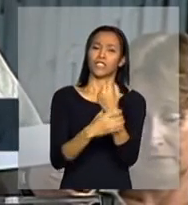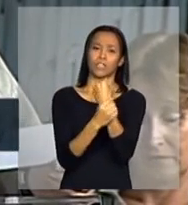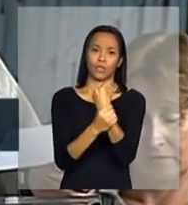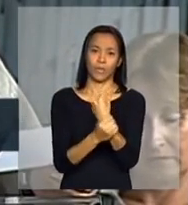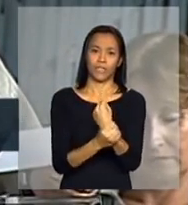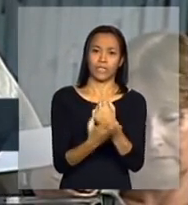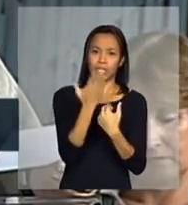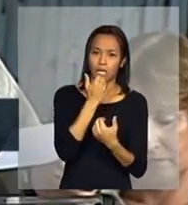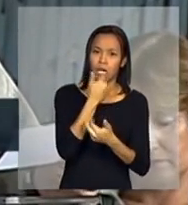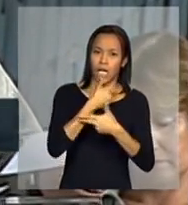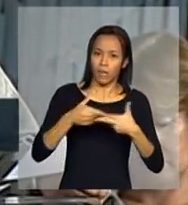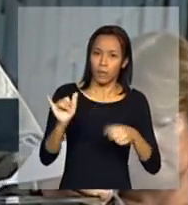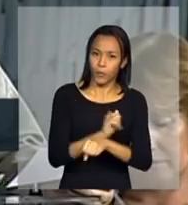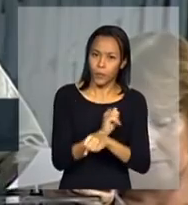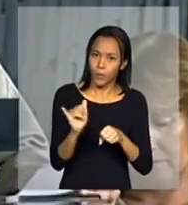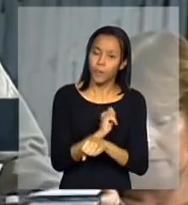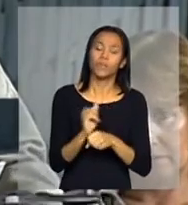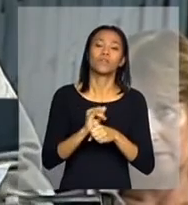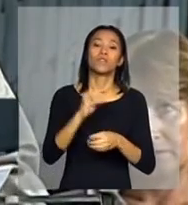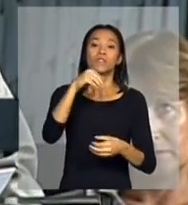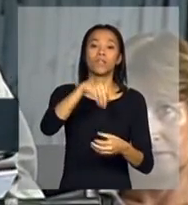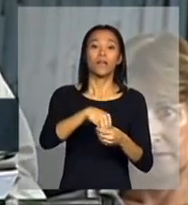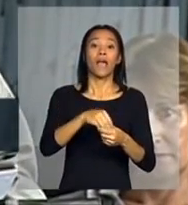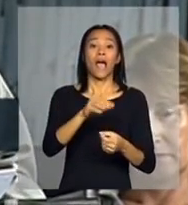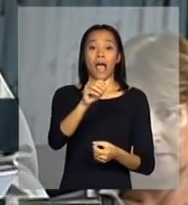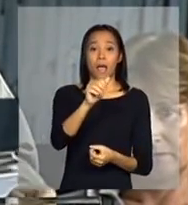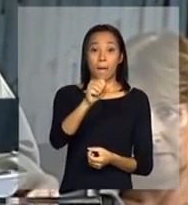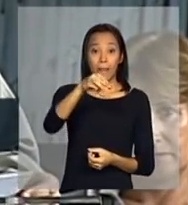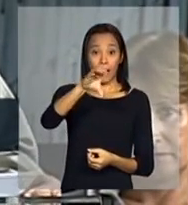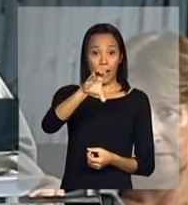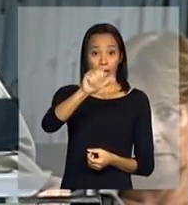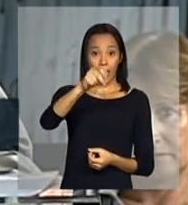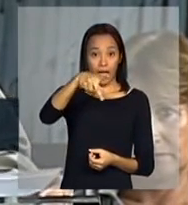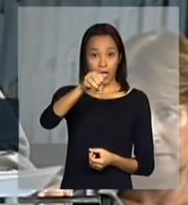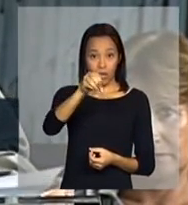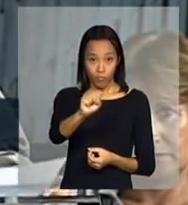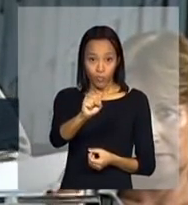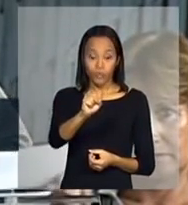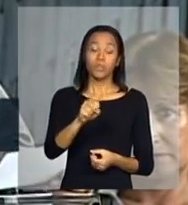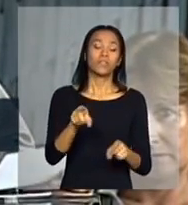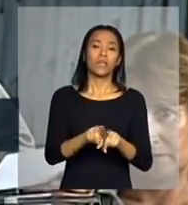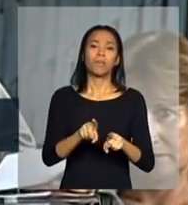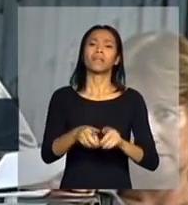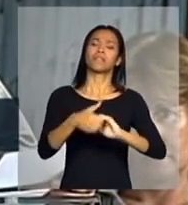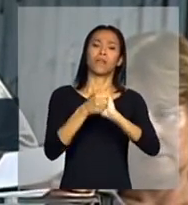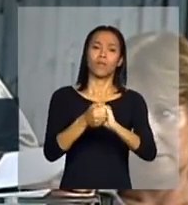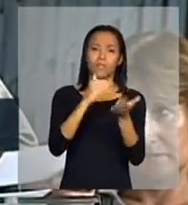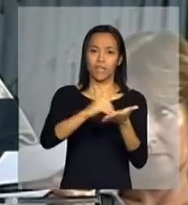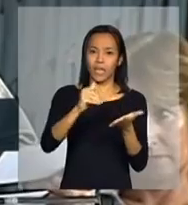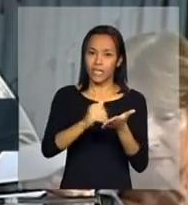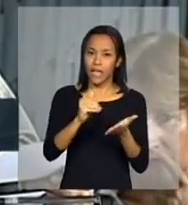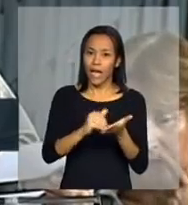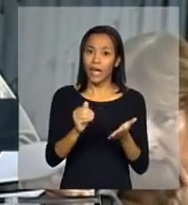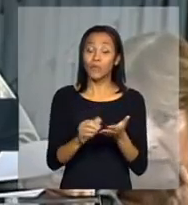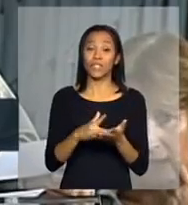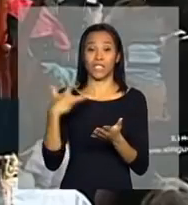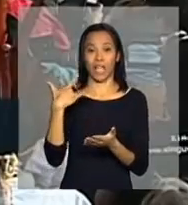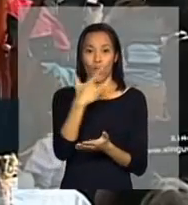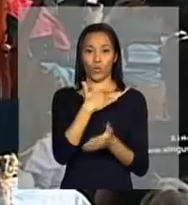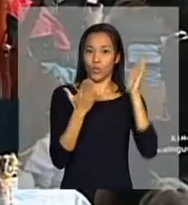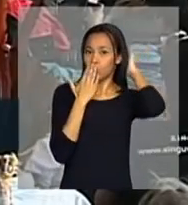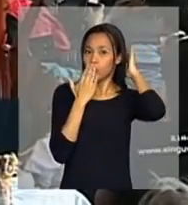e Nutricional do Ministério do Desenvolvimento Social, Arnoldo Campos. Saudar o senhor secretário especial de Saúde Indígena do